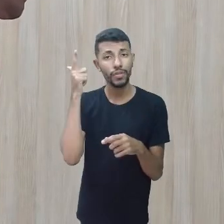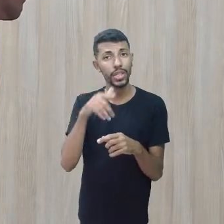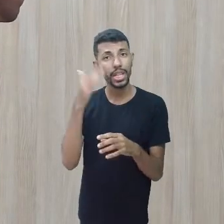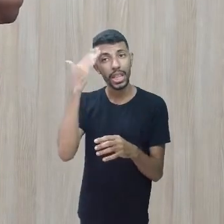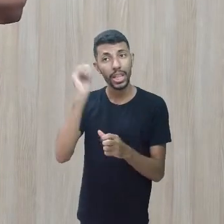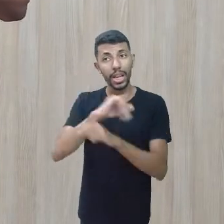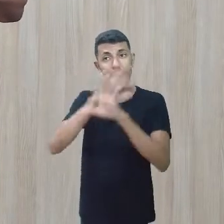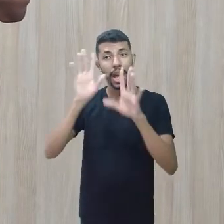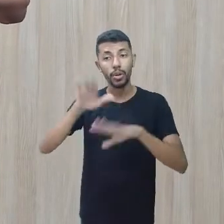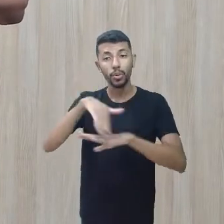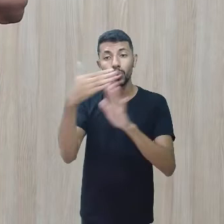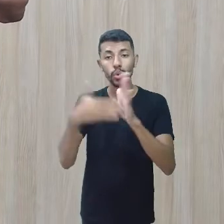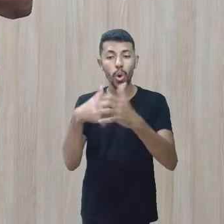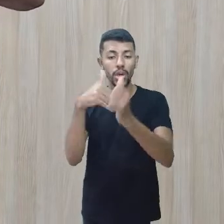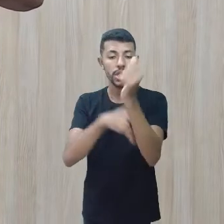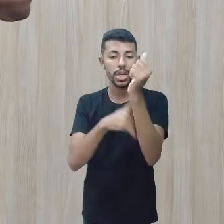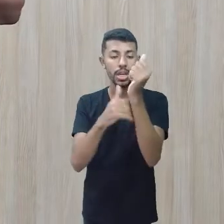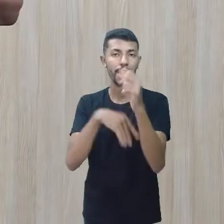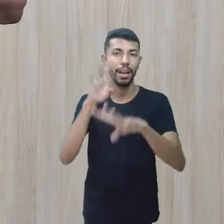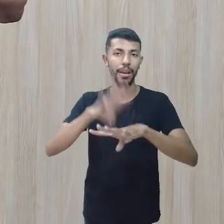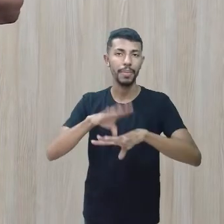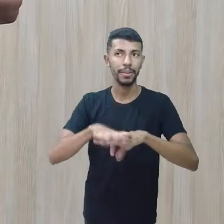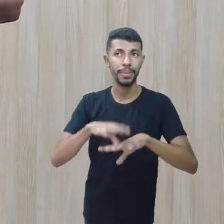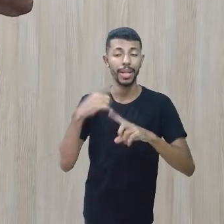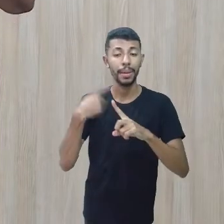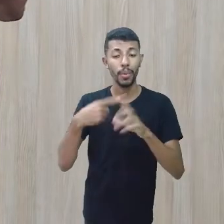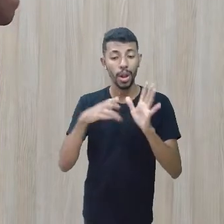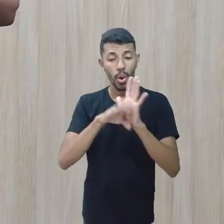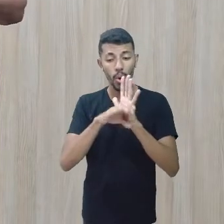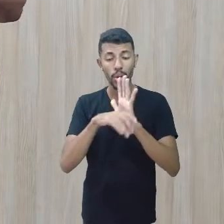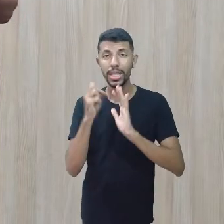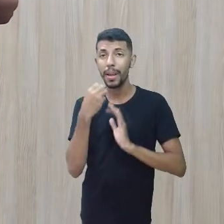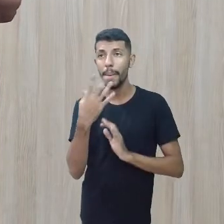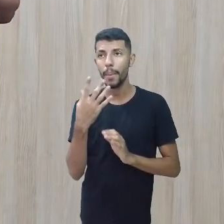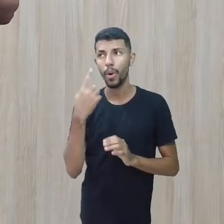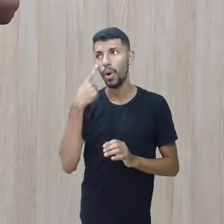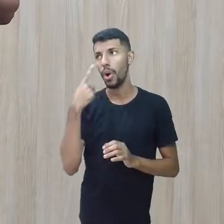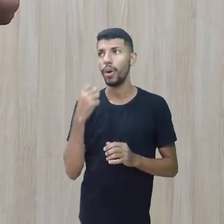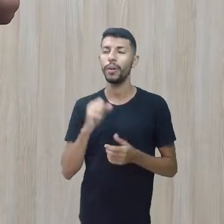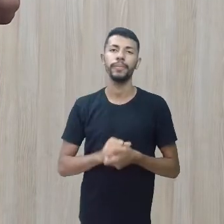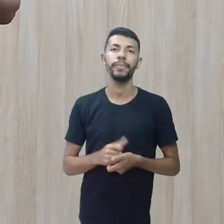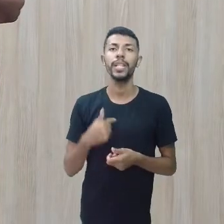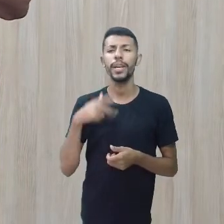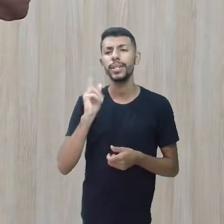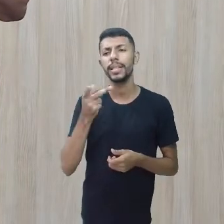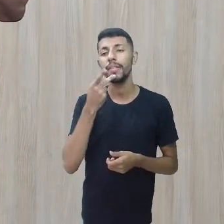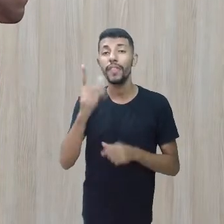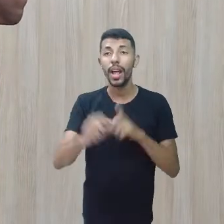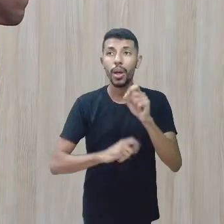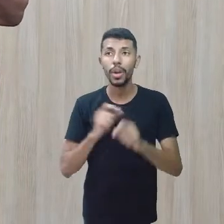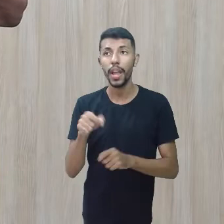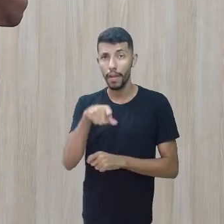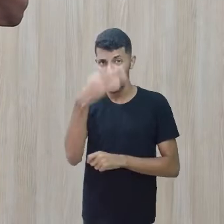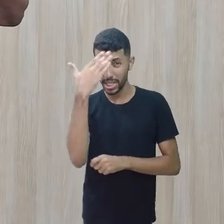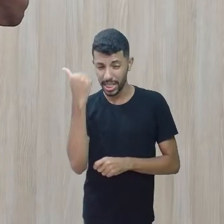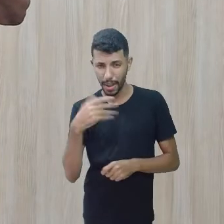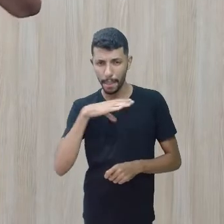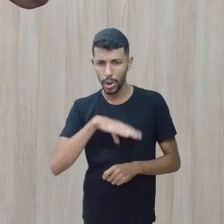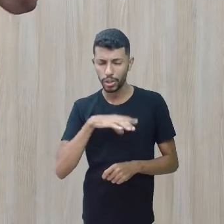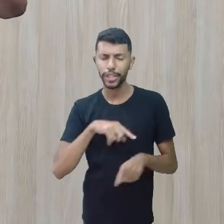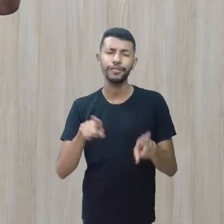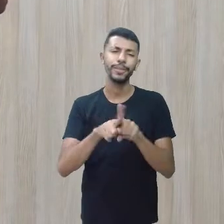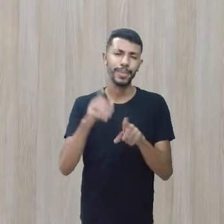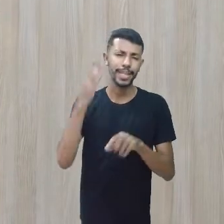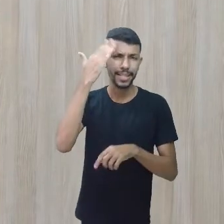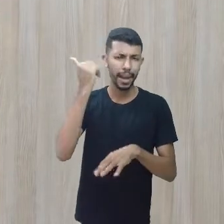o conceito é muito bom. Olha, eu costumo dizer, quem sabe português sabe matemática. Porque o que faz sofrer em matemática